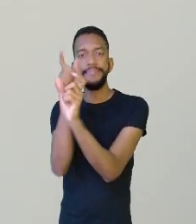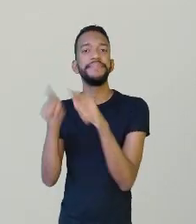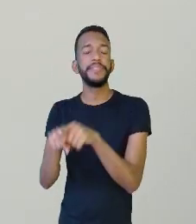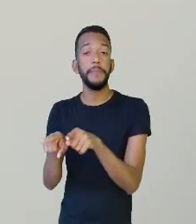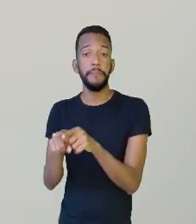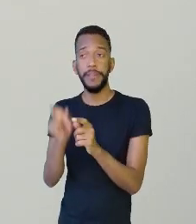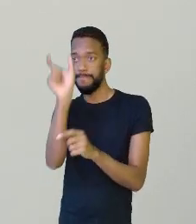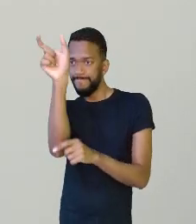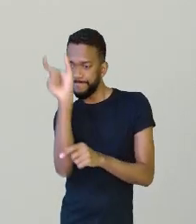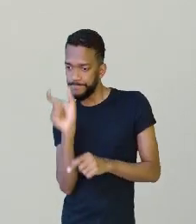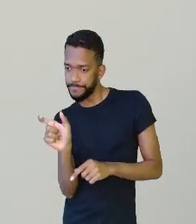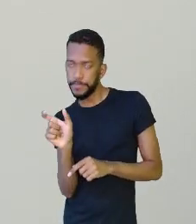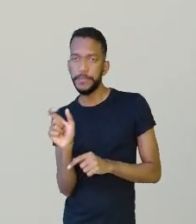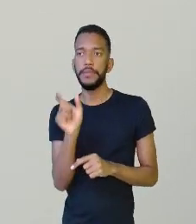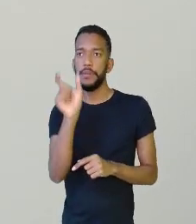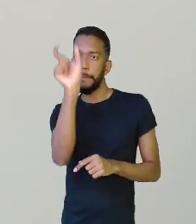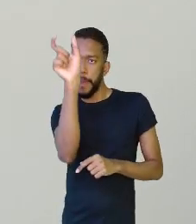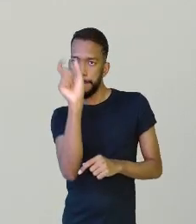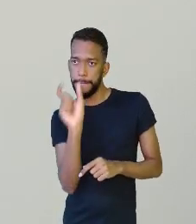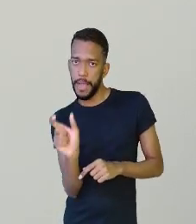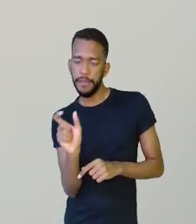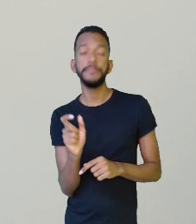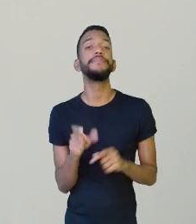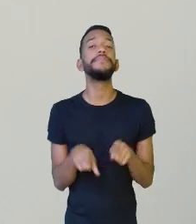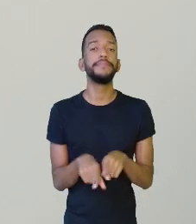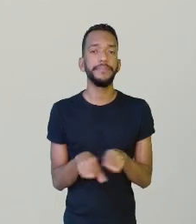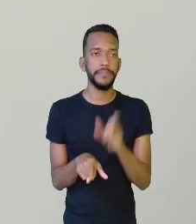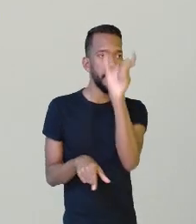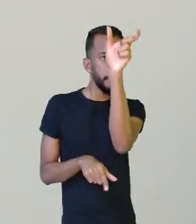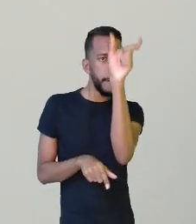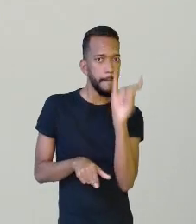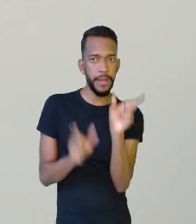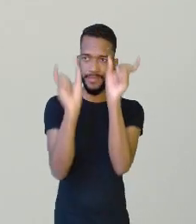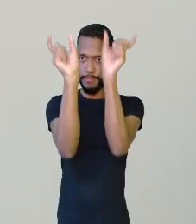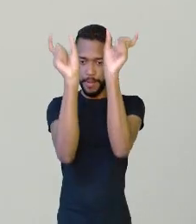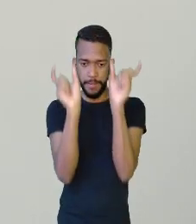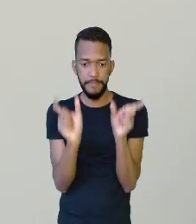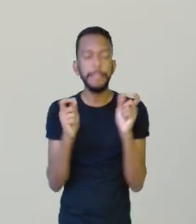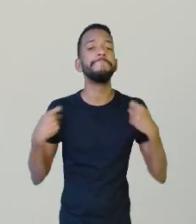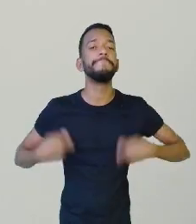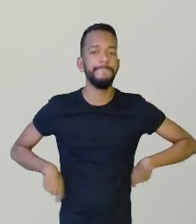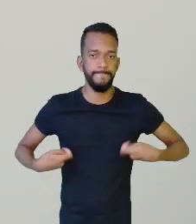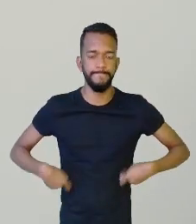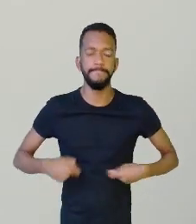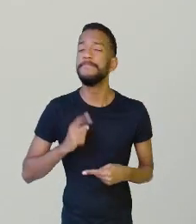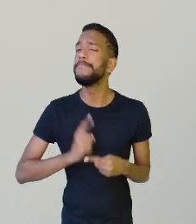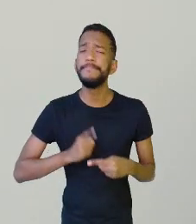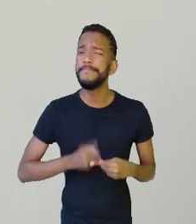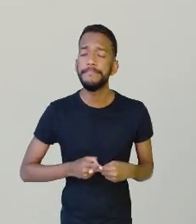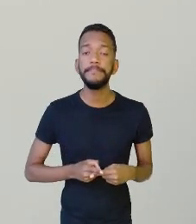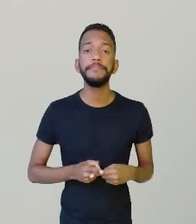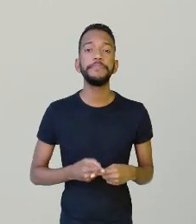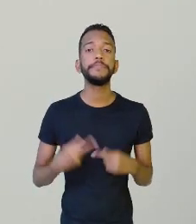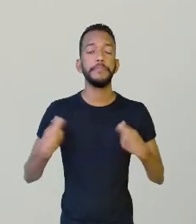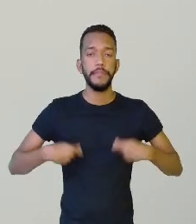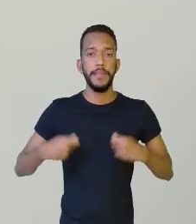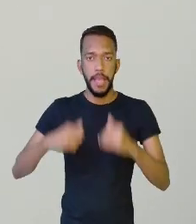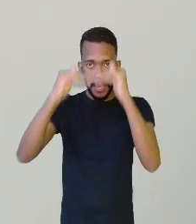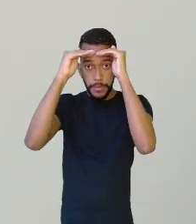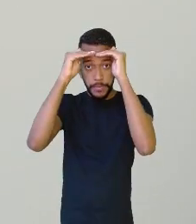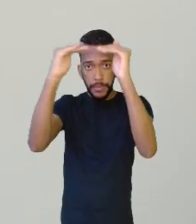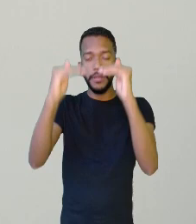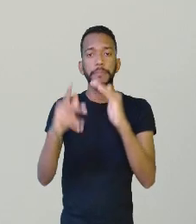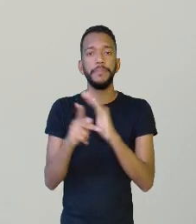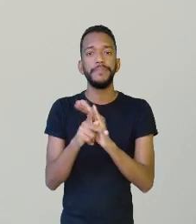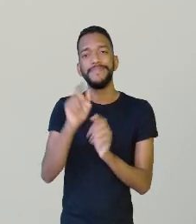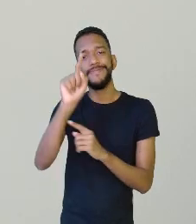número decimal vai estar embaixo de decimal também. Isso é muito importante, porque a gente precisa respeitar